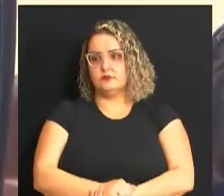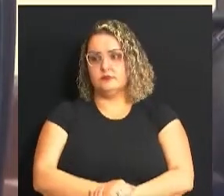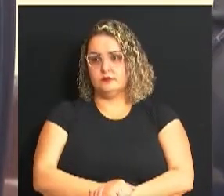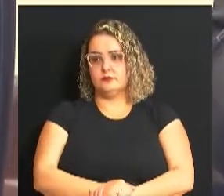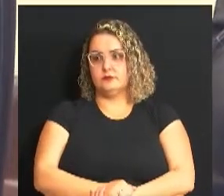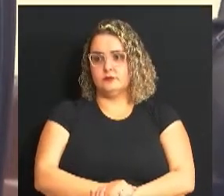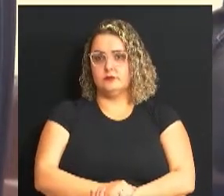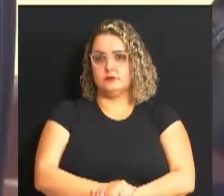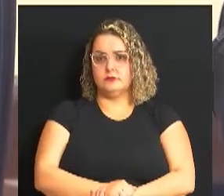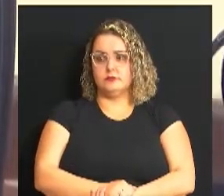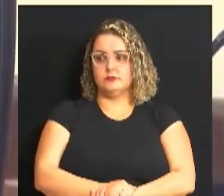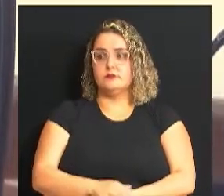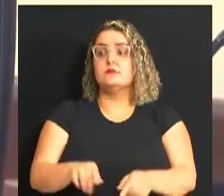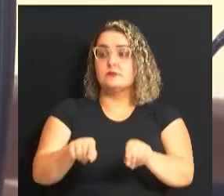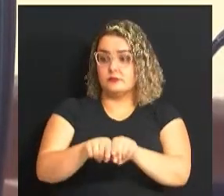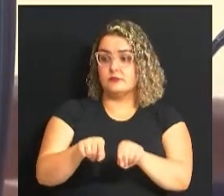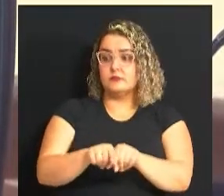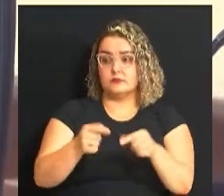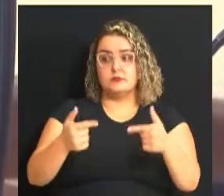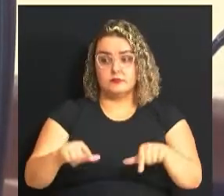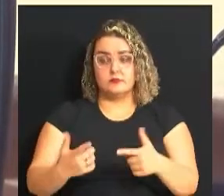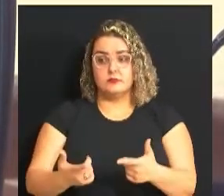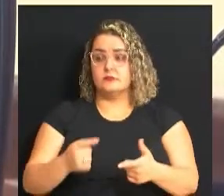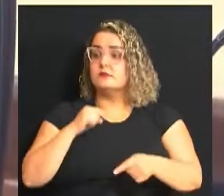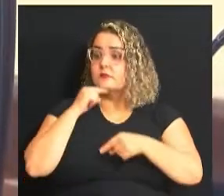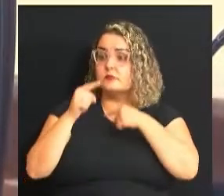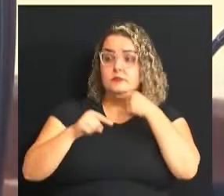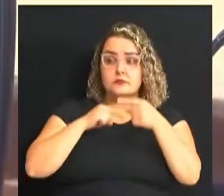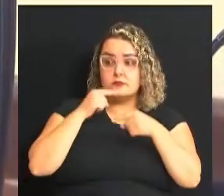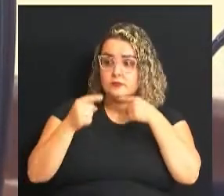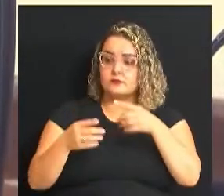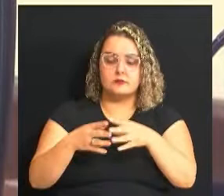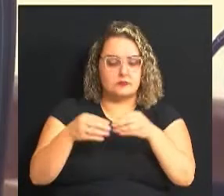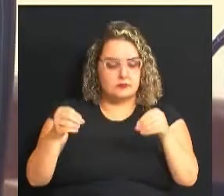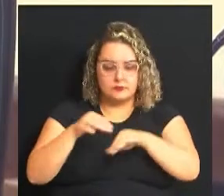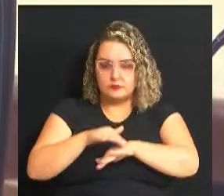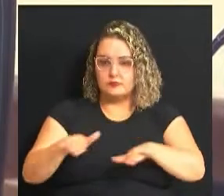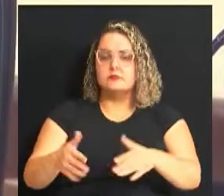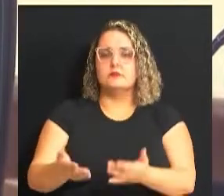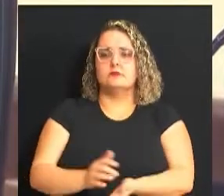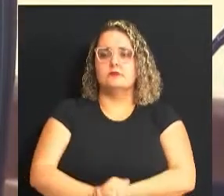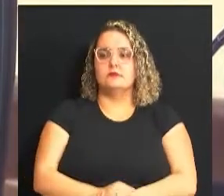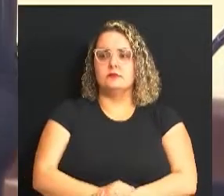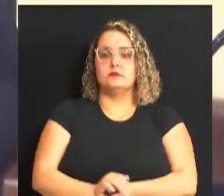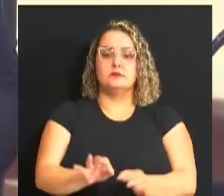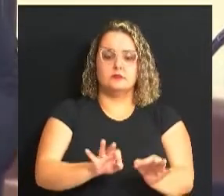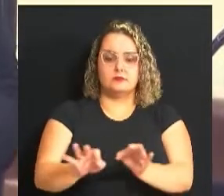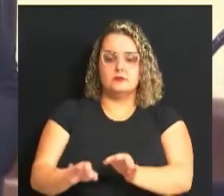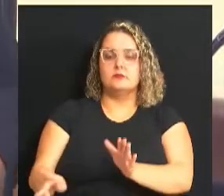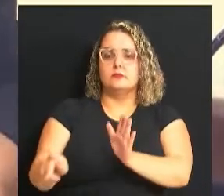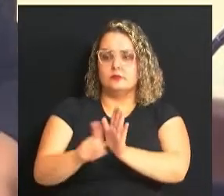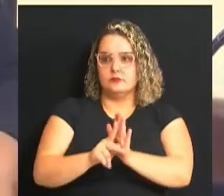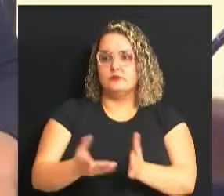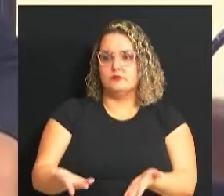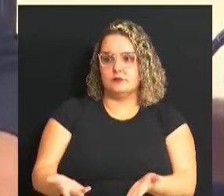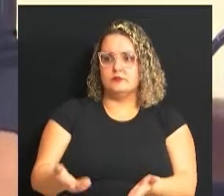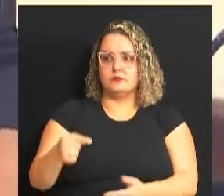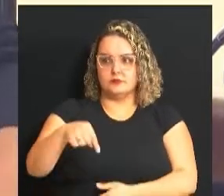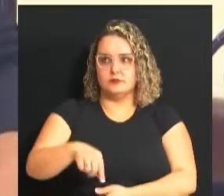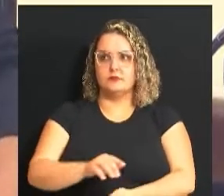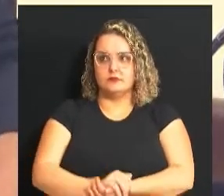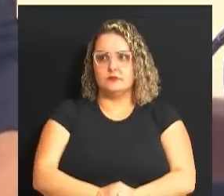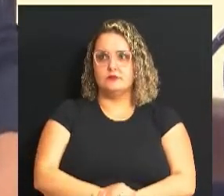E também é um espaço da gente tirar dúvidas, né, dos projetos que vêm para cá. Então, quero parabenizar as secretarias